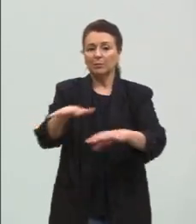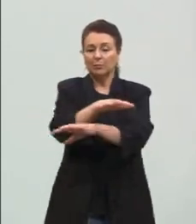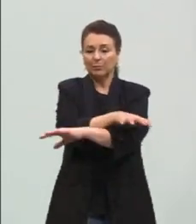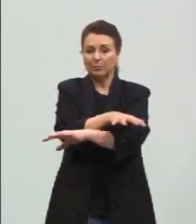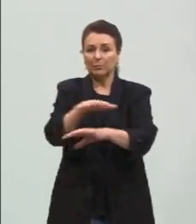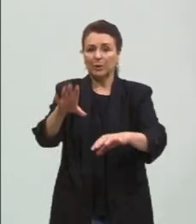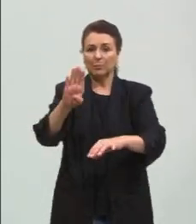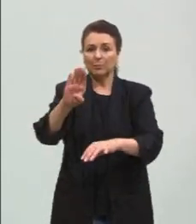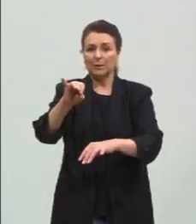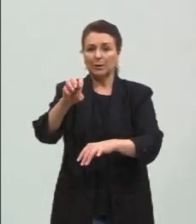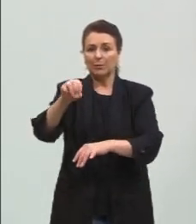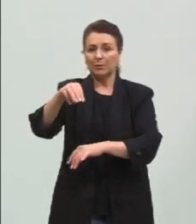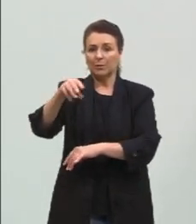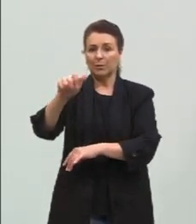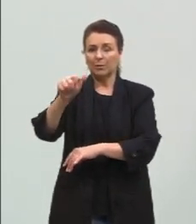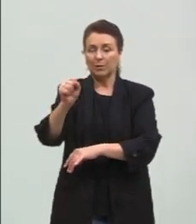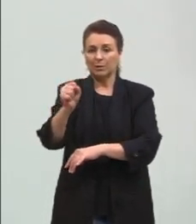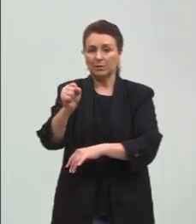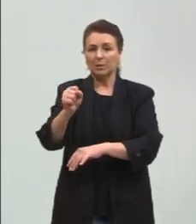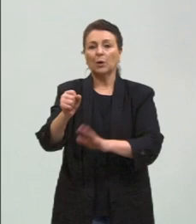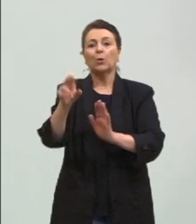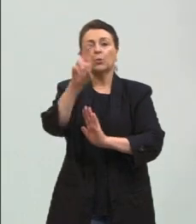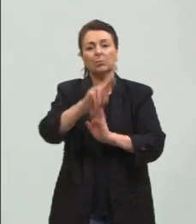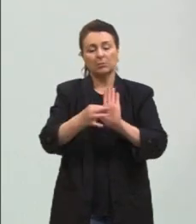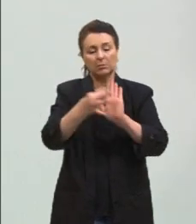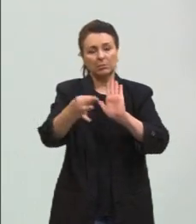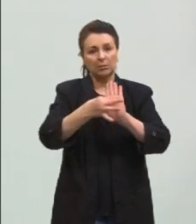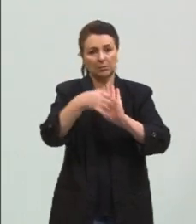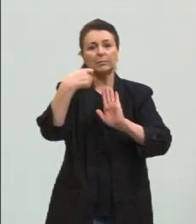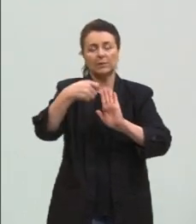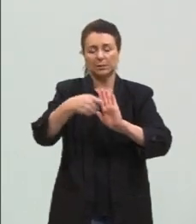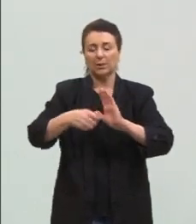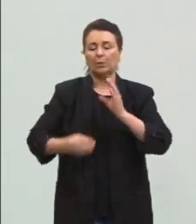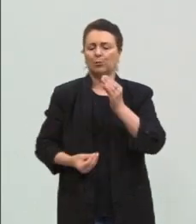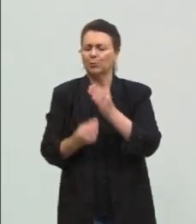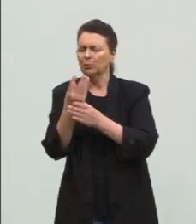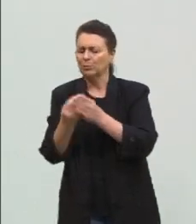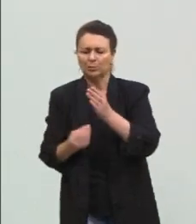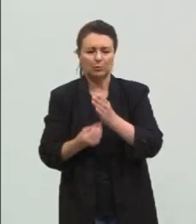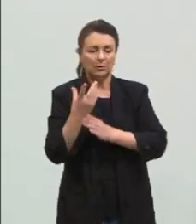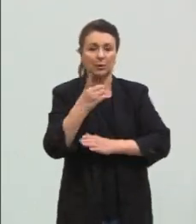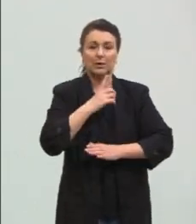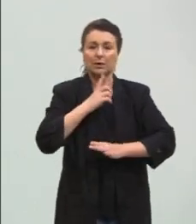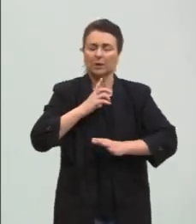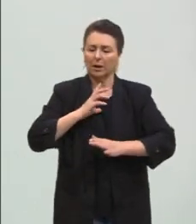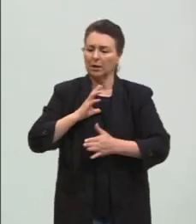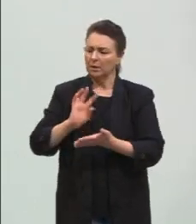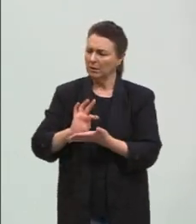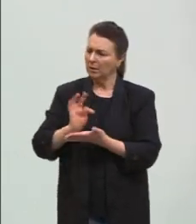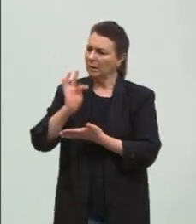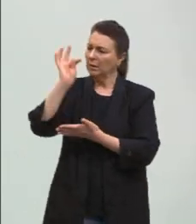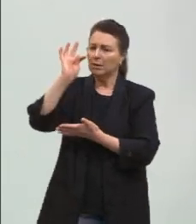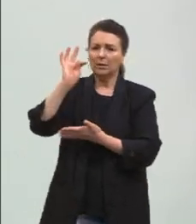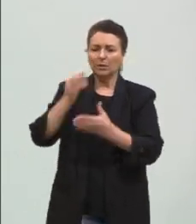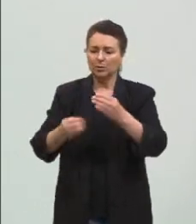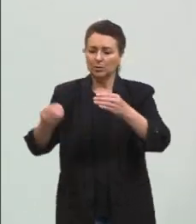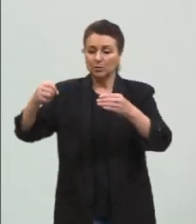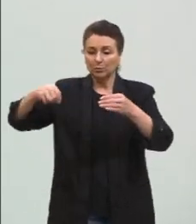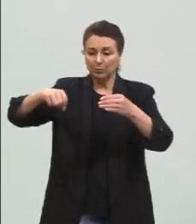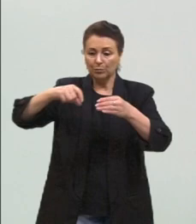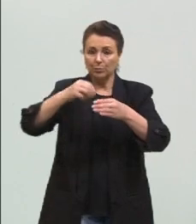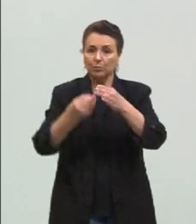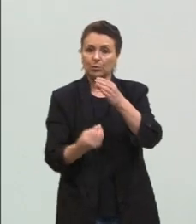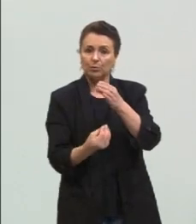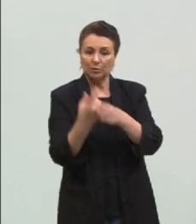com esse argumento do desenvolvimento temos que produzir sendo que a gente já consegue ter em técnicas de produção naquela naquela mesma área